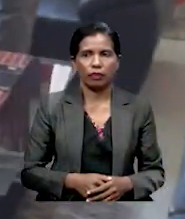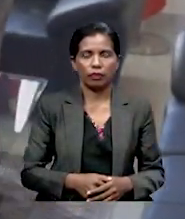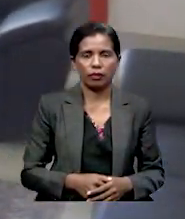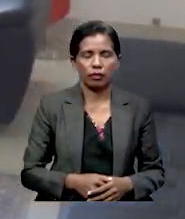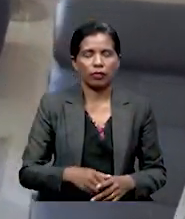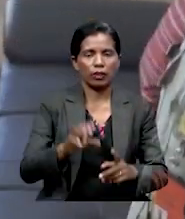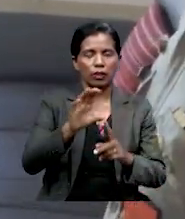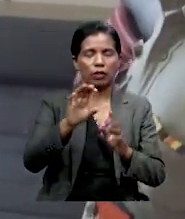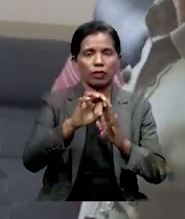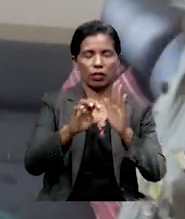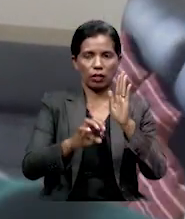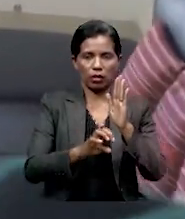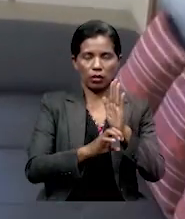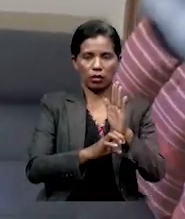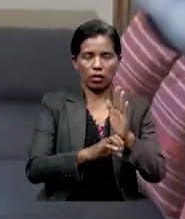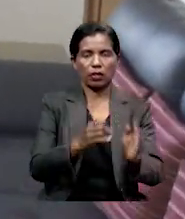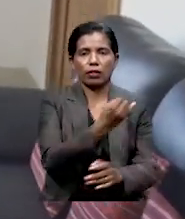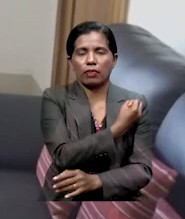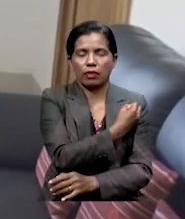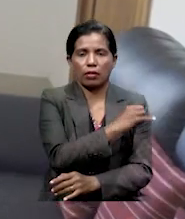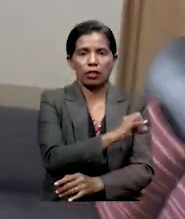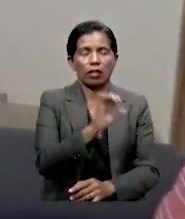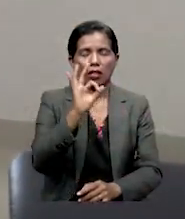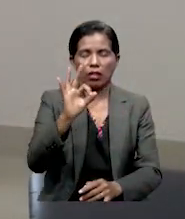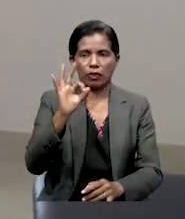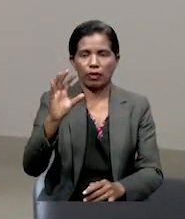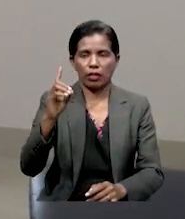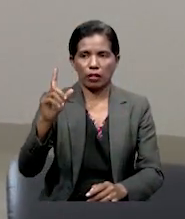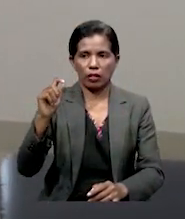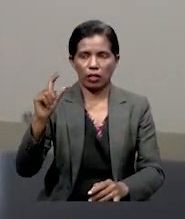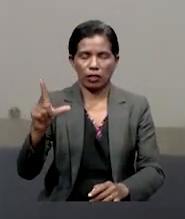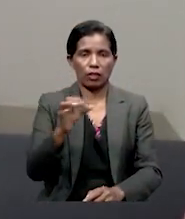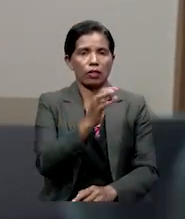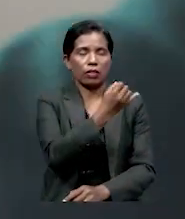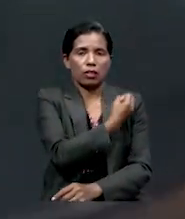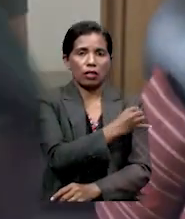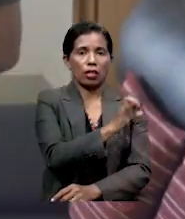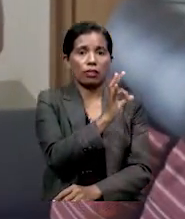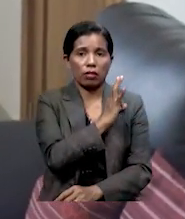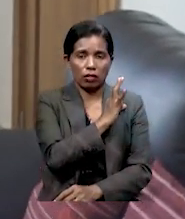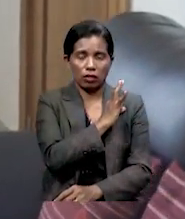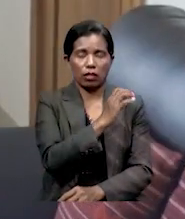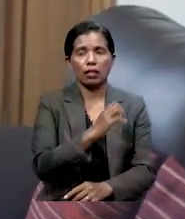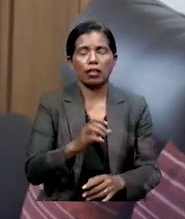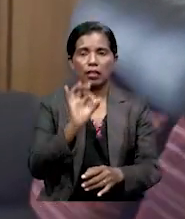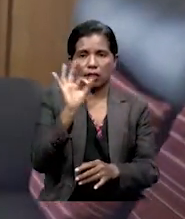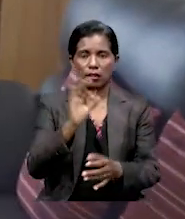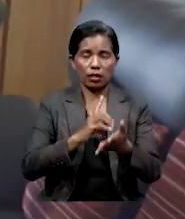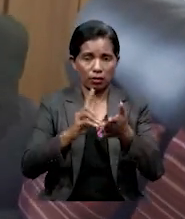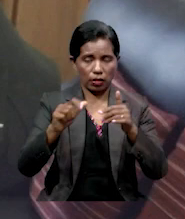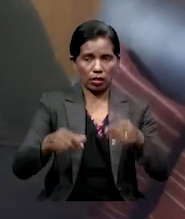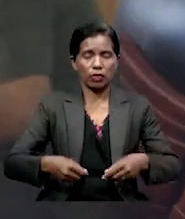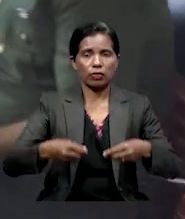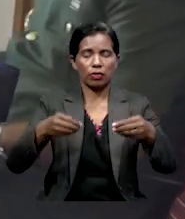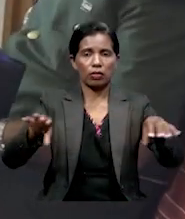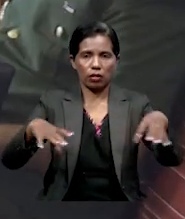Chefe de Estado-Maior-General Falentil Força de Defesa Timor-Leste, Tenente-General Falo Ratelaik, e a sexta semana, relata serviço